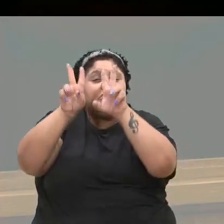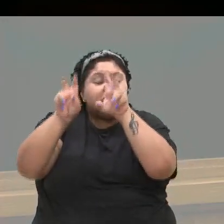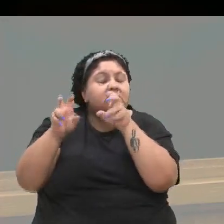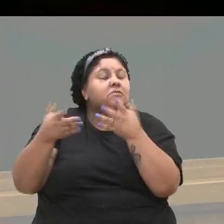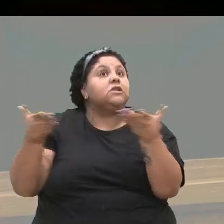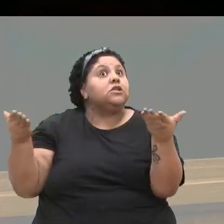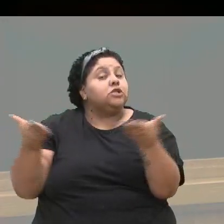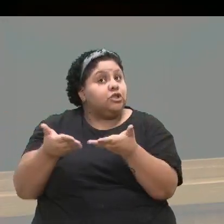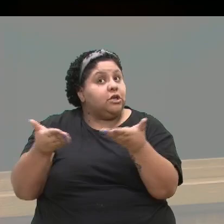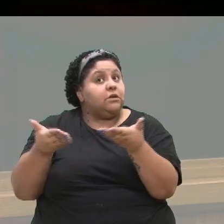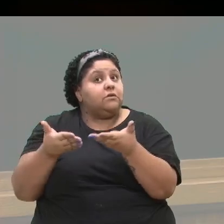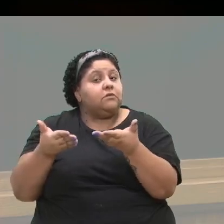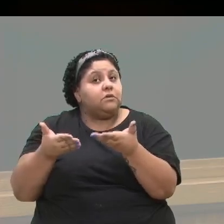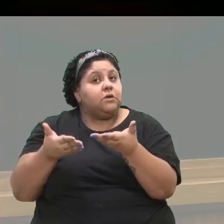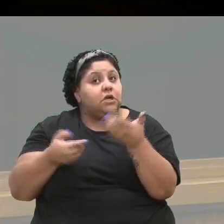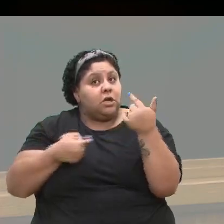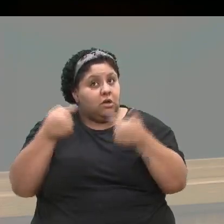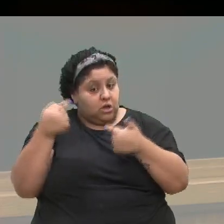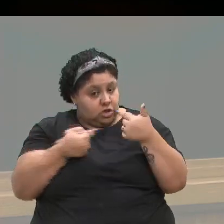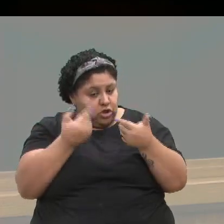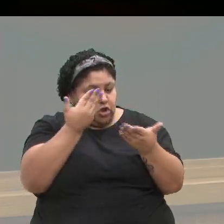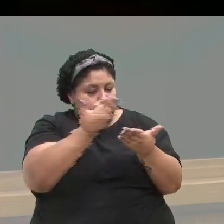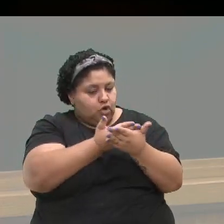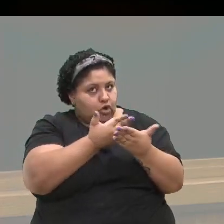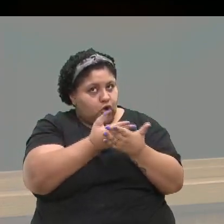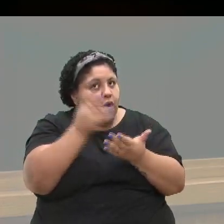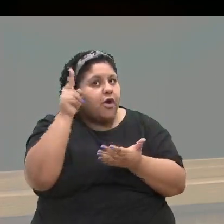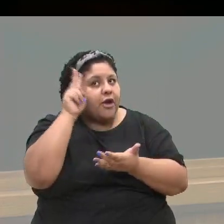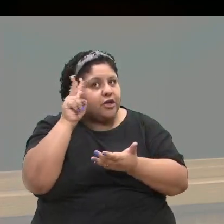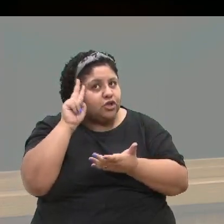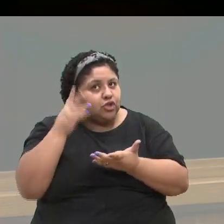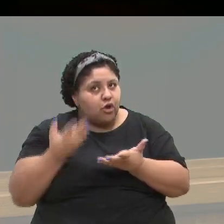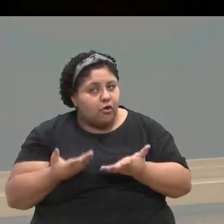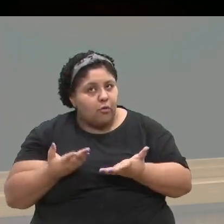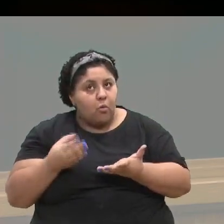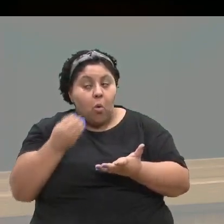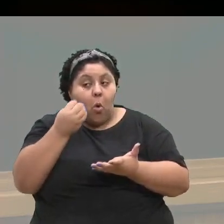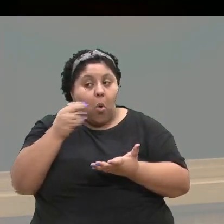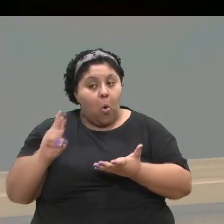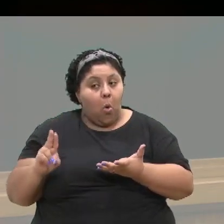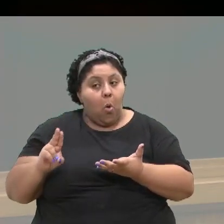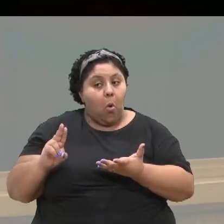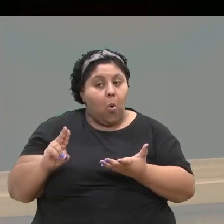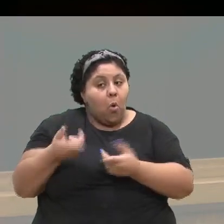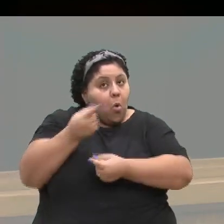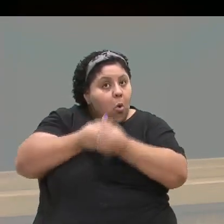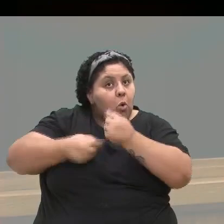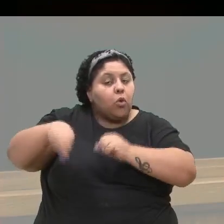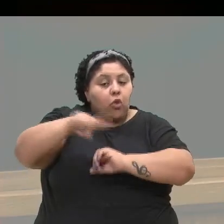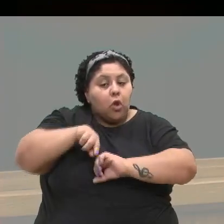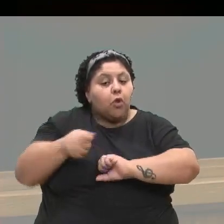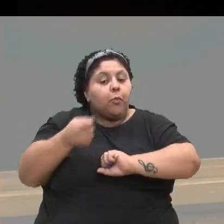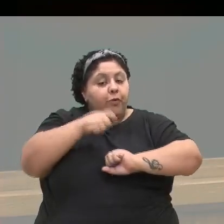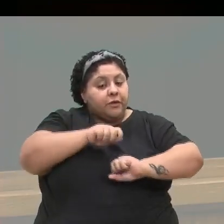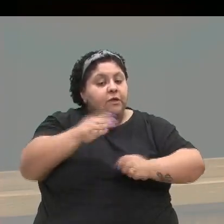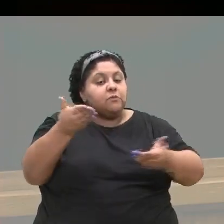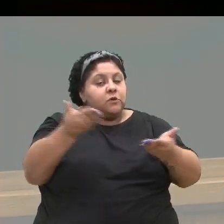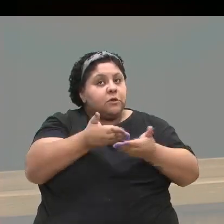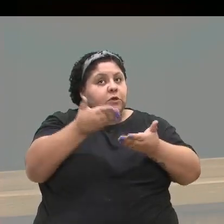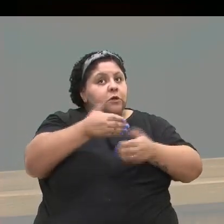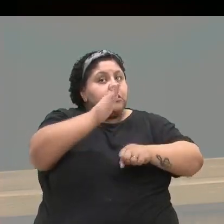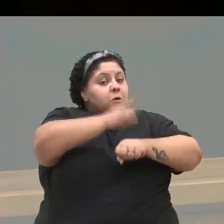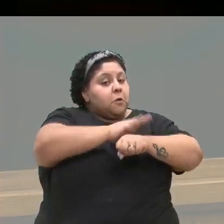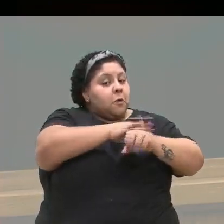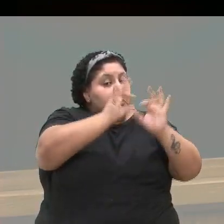já que é para discutir em aula de história ou de economia, nós podemos fazer nesse momento